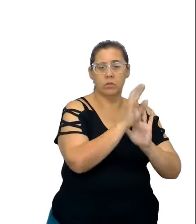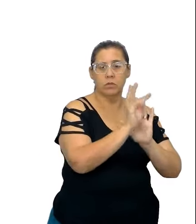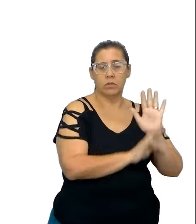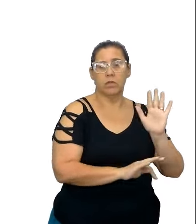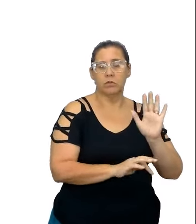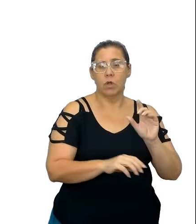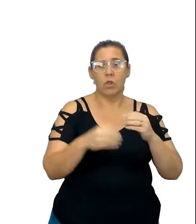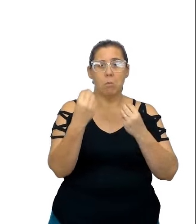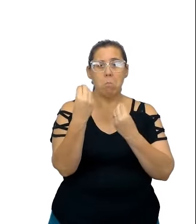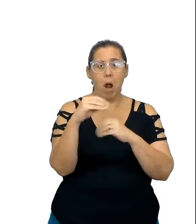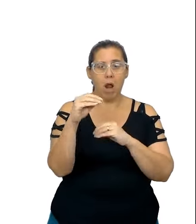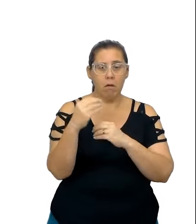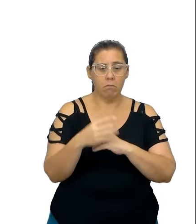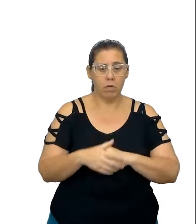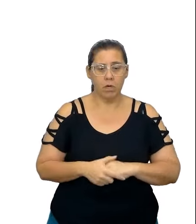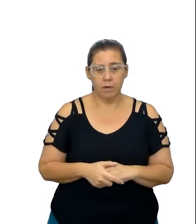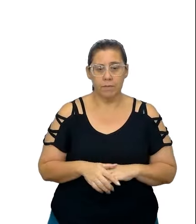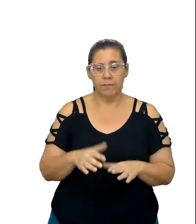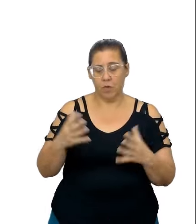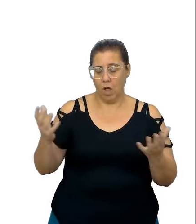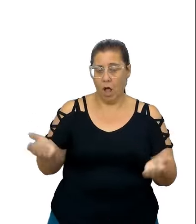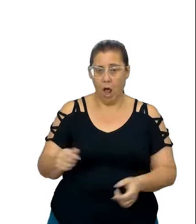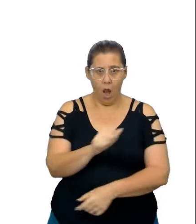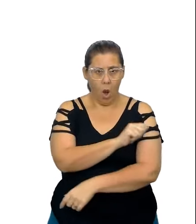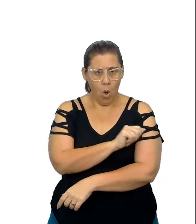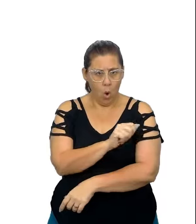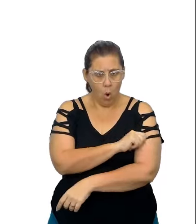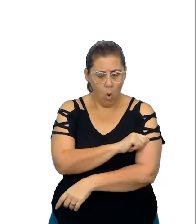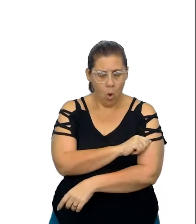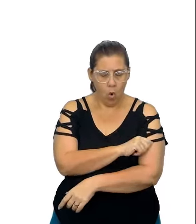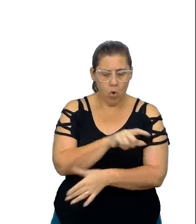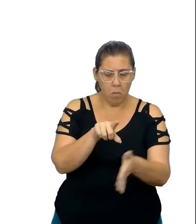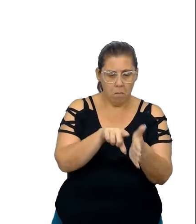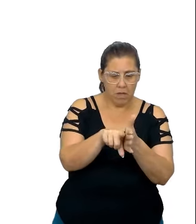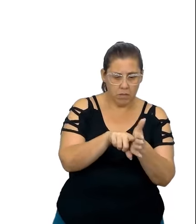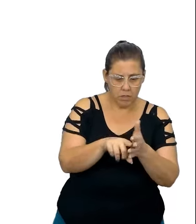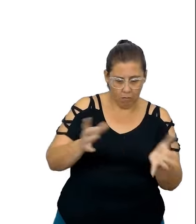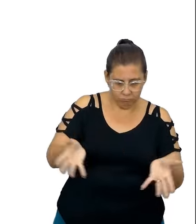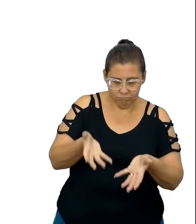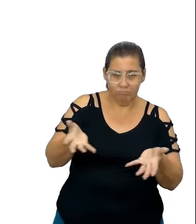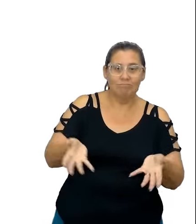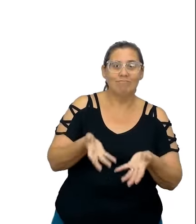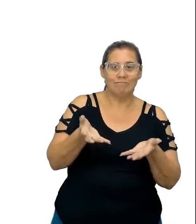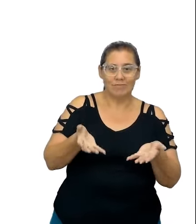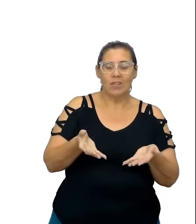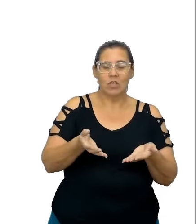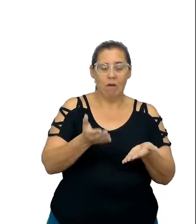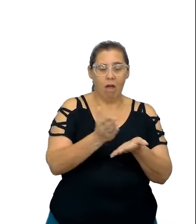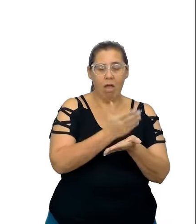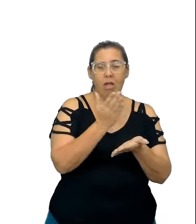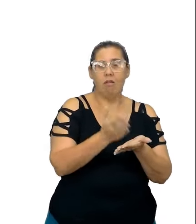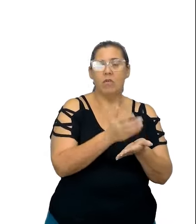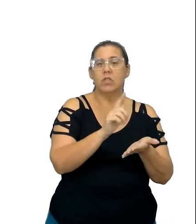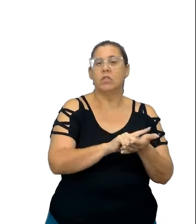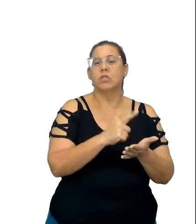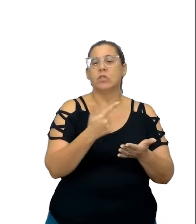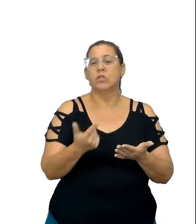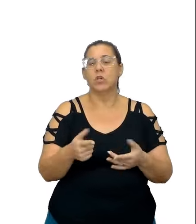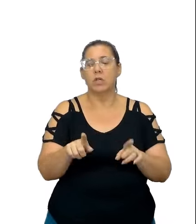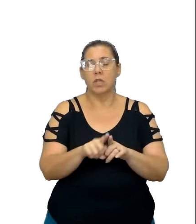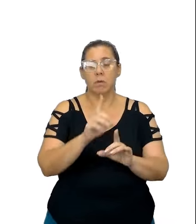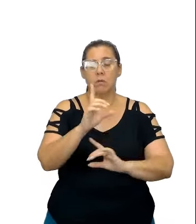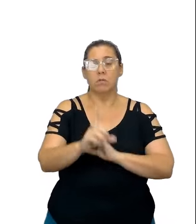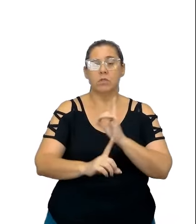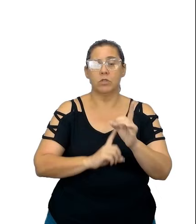textual meme. Então, incentivar os alunos a pesquisar tanto em materiais impressos, jornais, revistas, quanto em ambientes